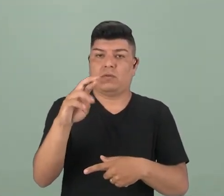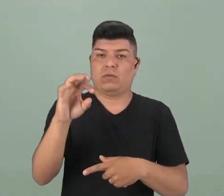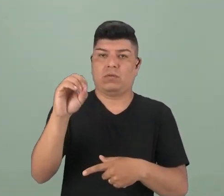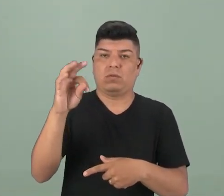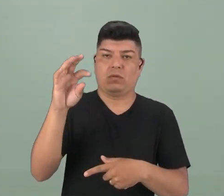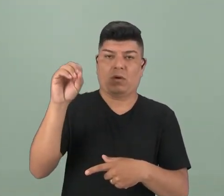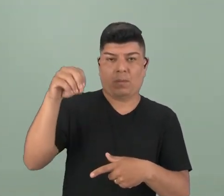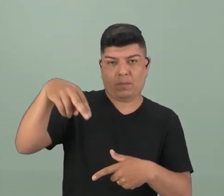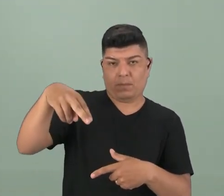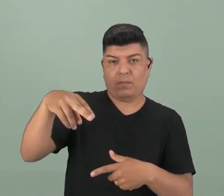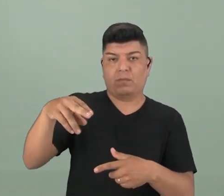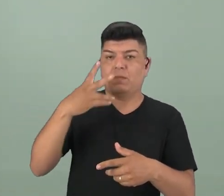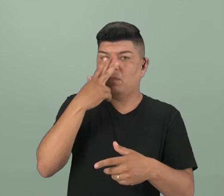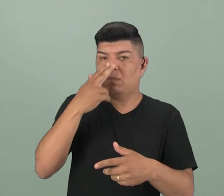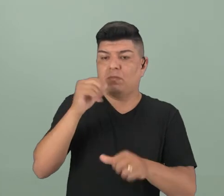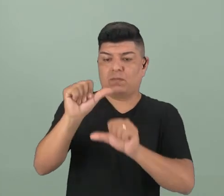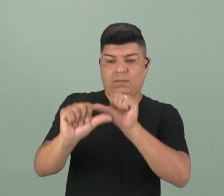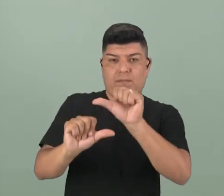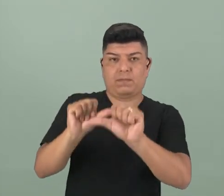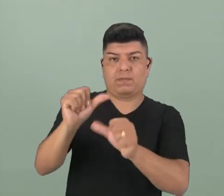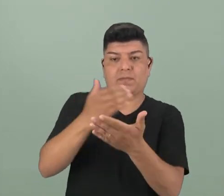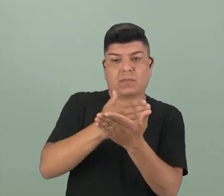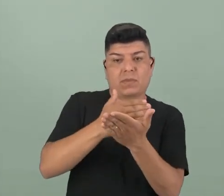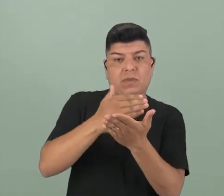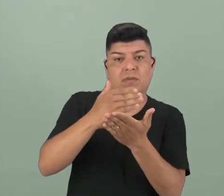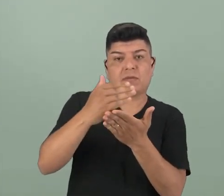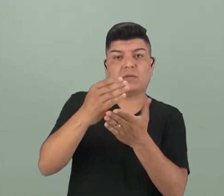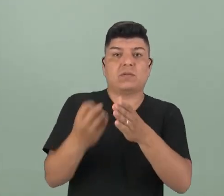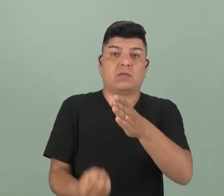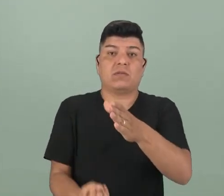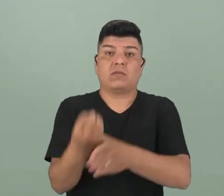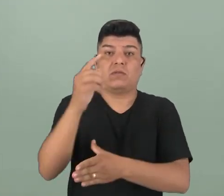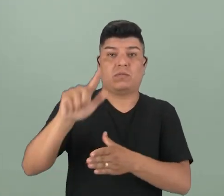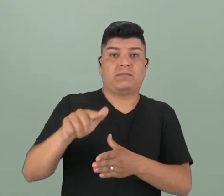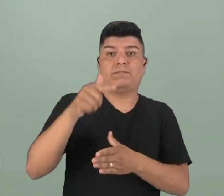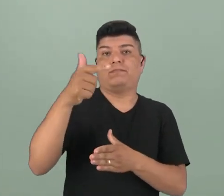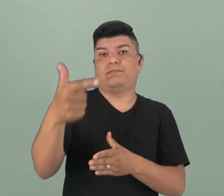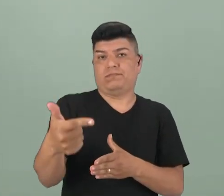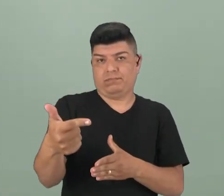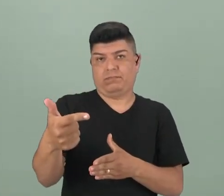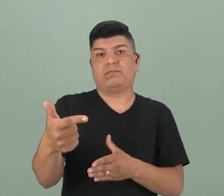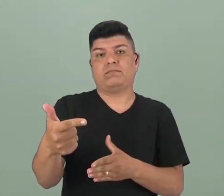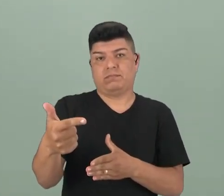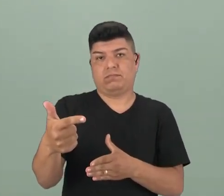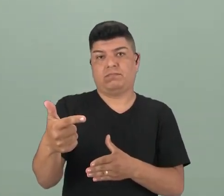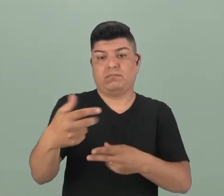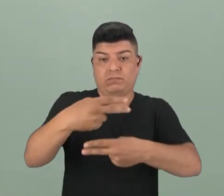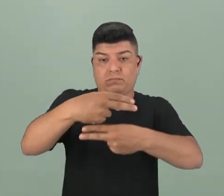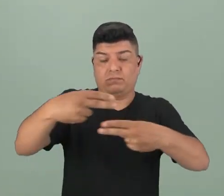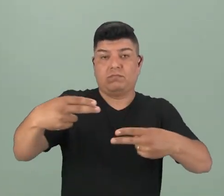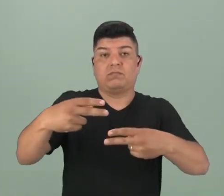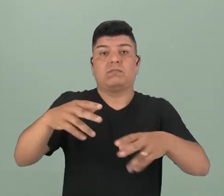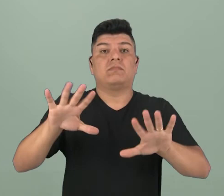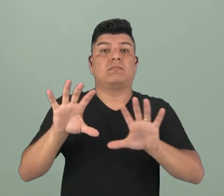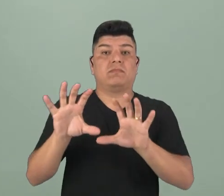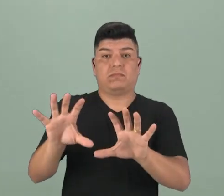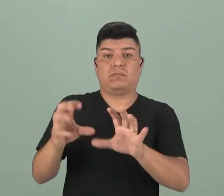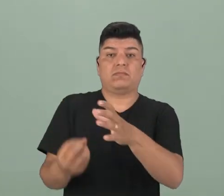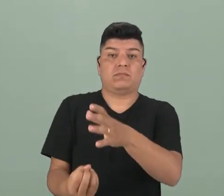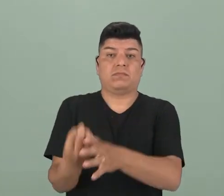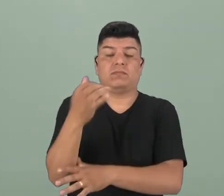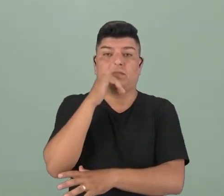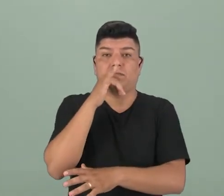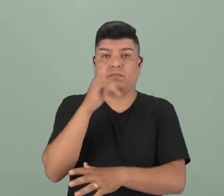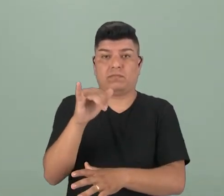que quando você começa a quebrar o átomo, você começa a formar os outros elementos. E aí, esses elementos que formam a